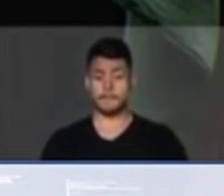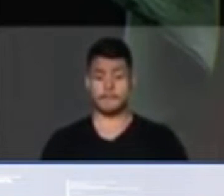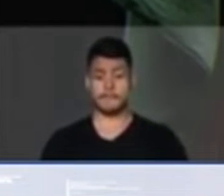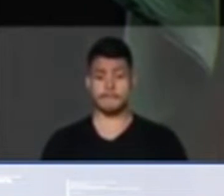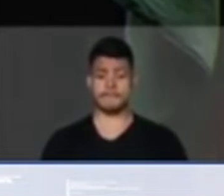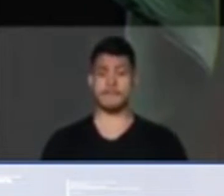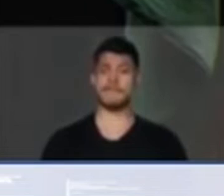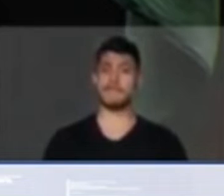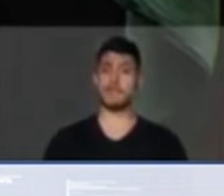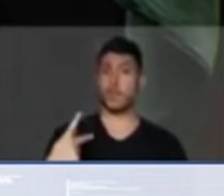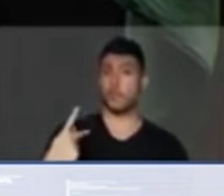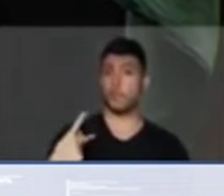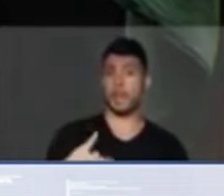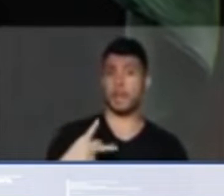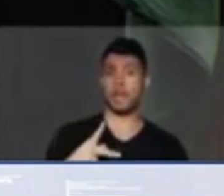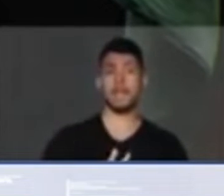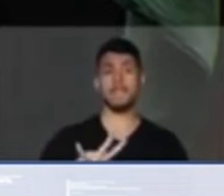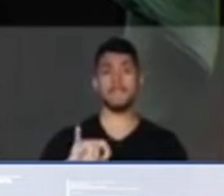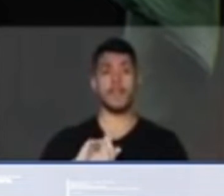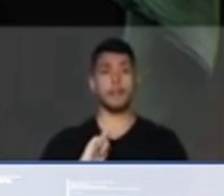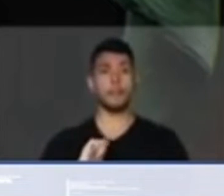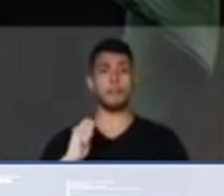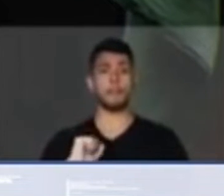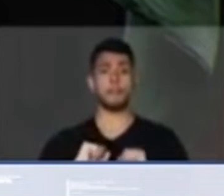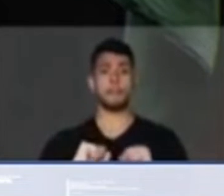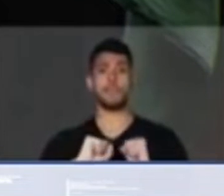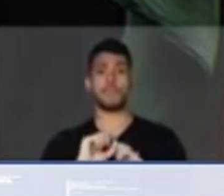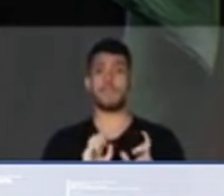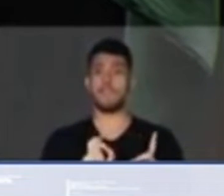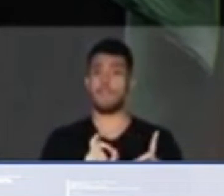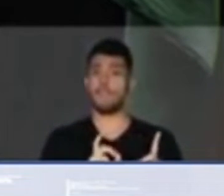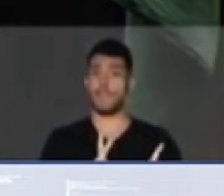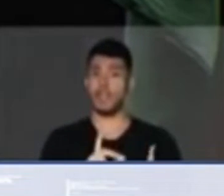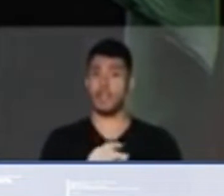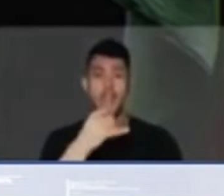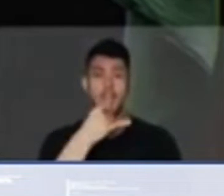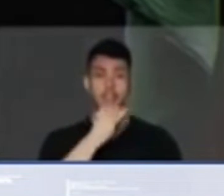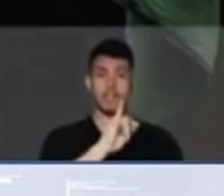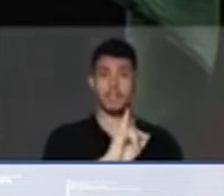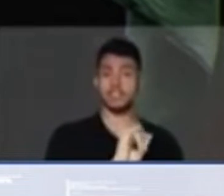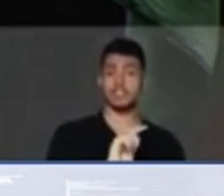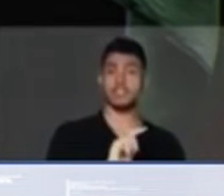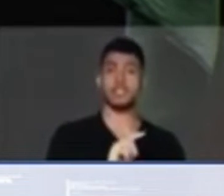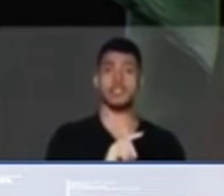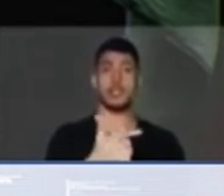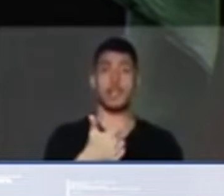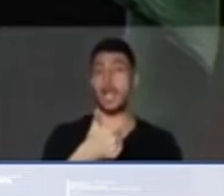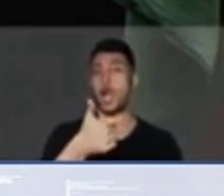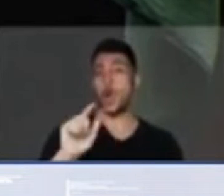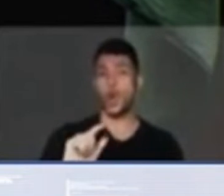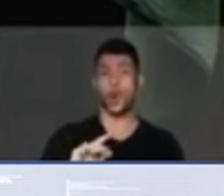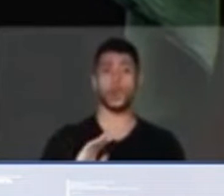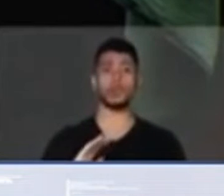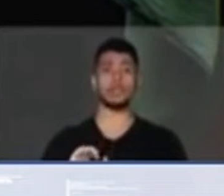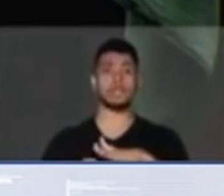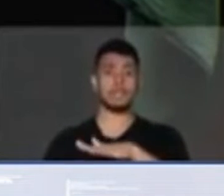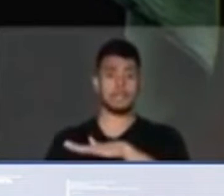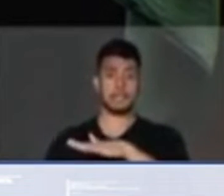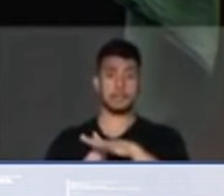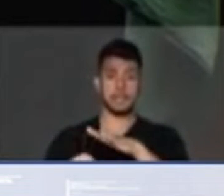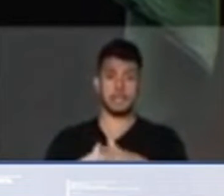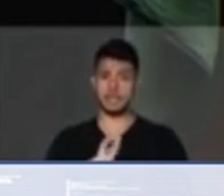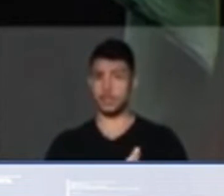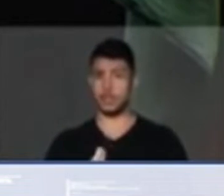garantia que o Paraguai pudesse vender a sua energia excedente a uma empresa comercial brasileira chamada